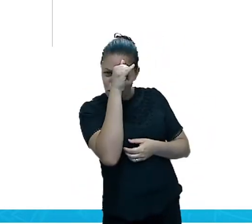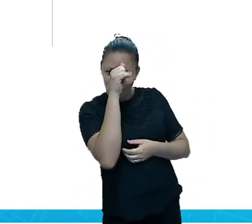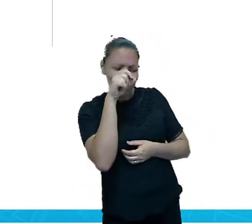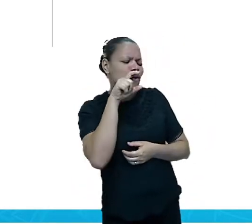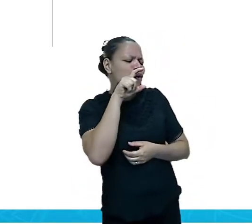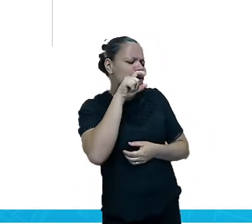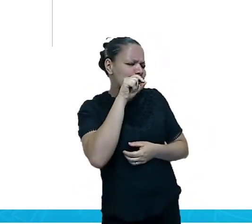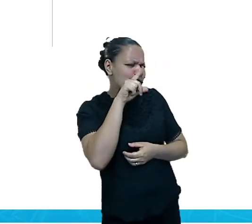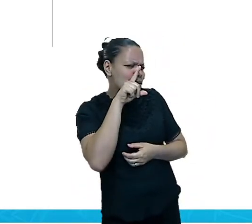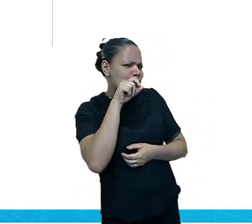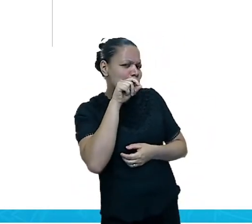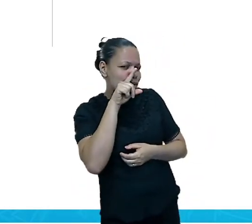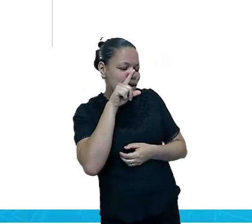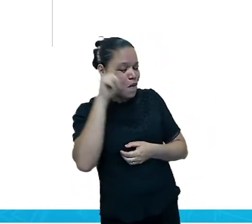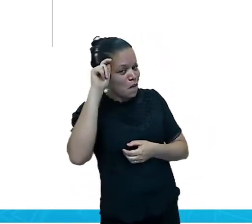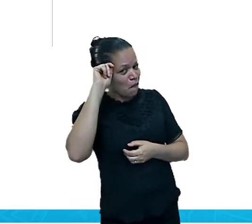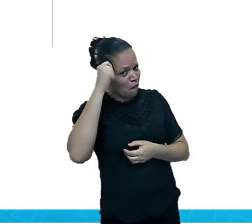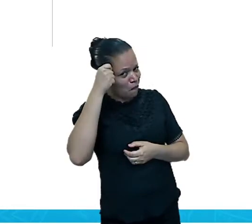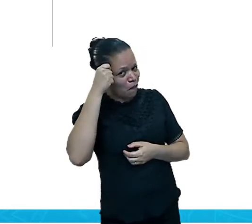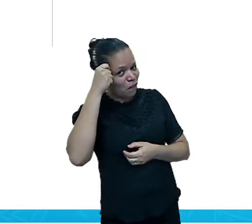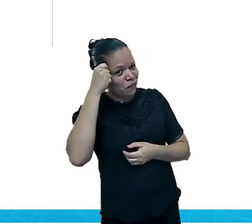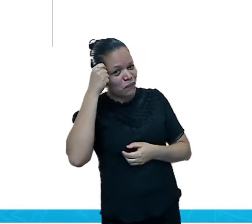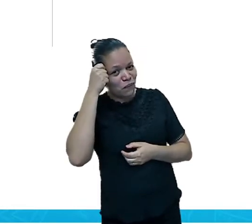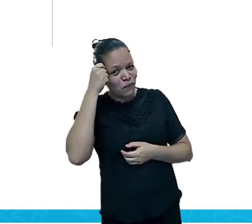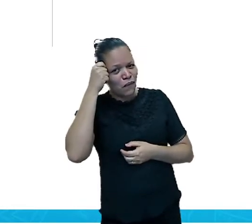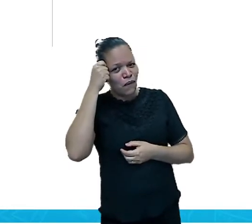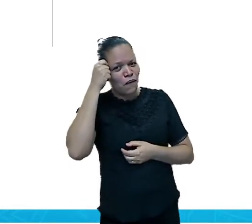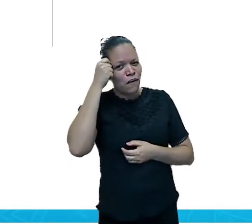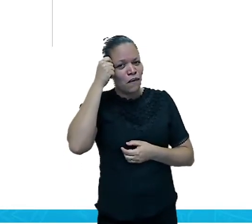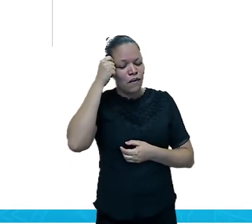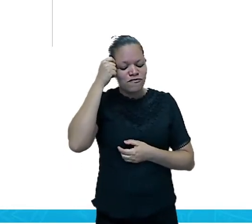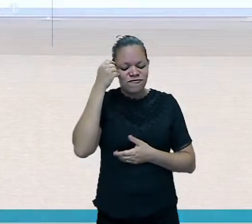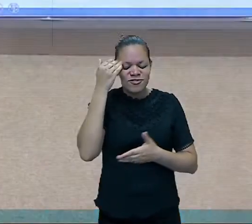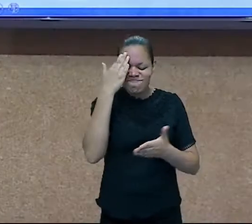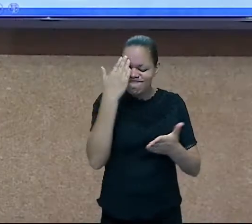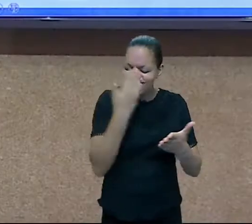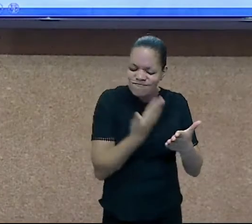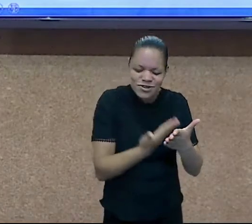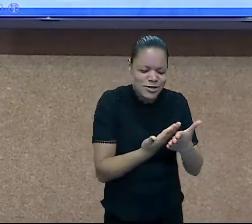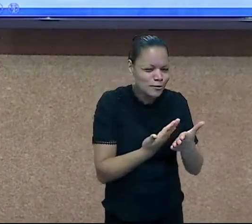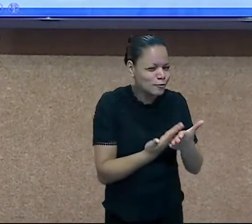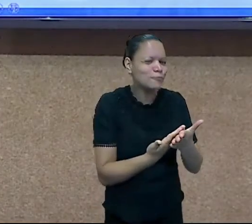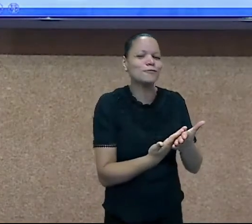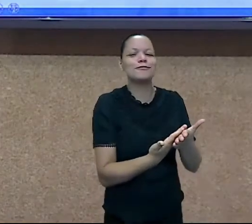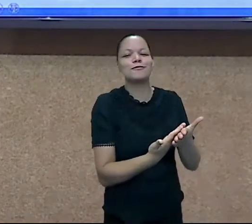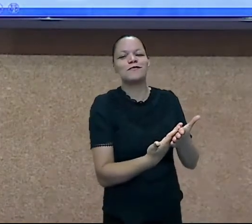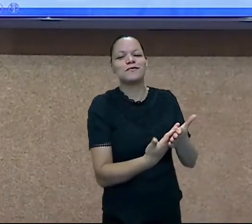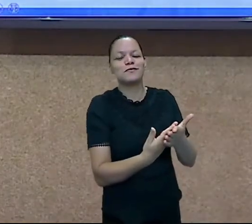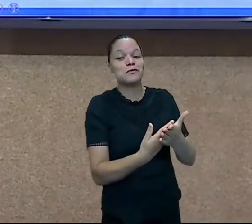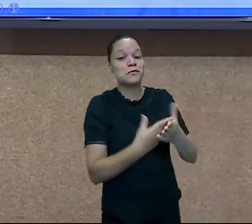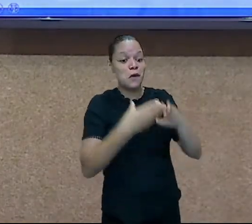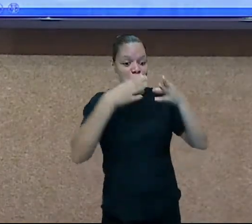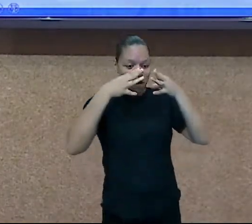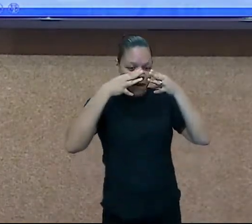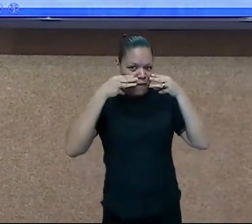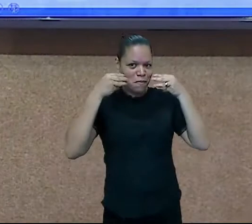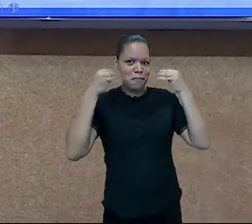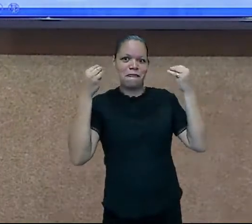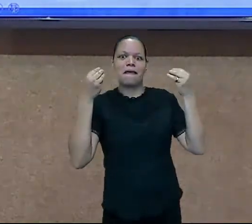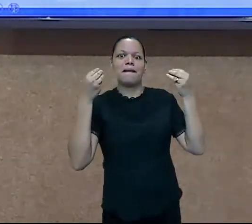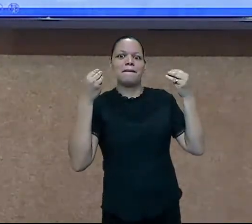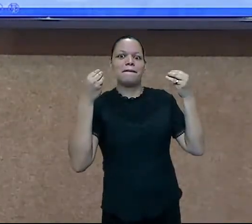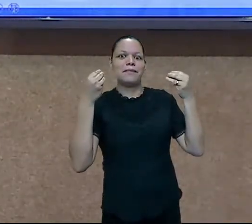na pegadinha, né? A gente fala assim hoje no popular, caiu aí, enganou,